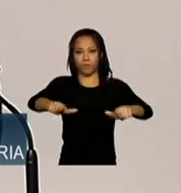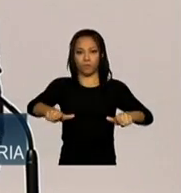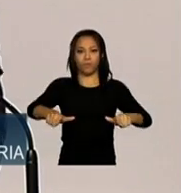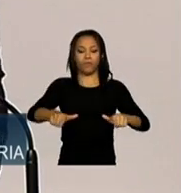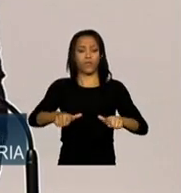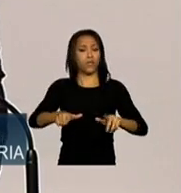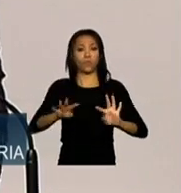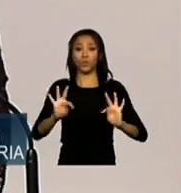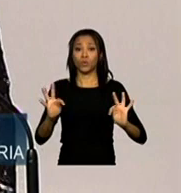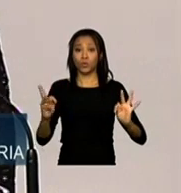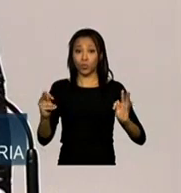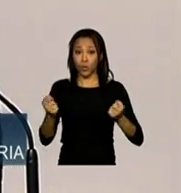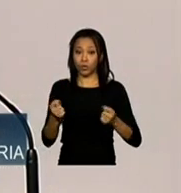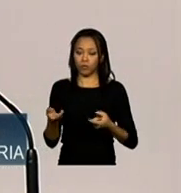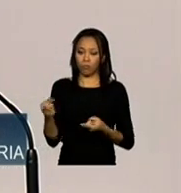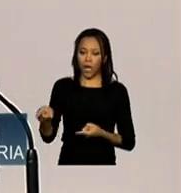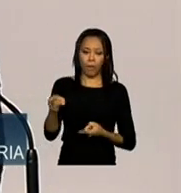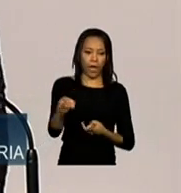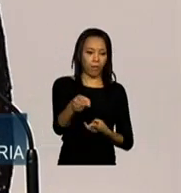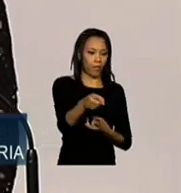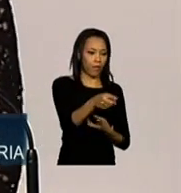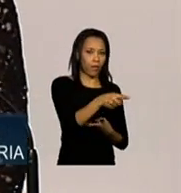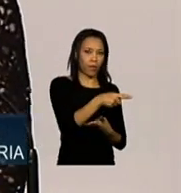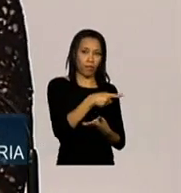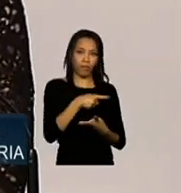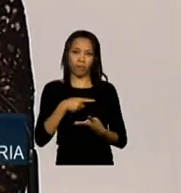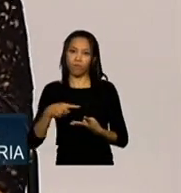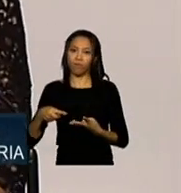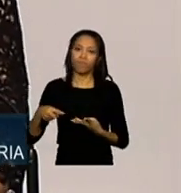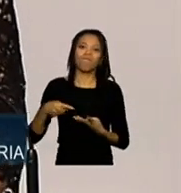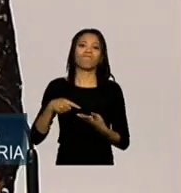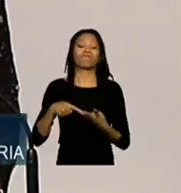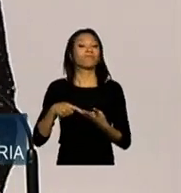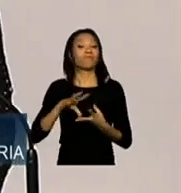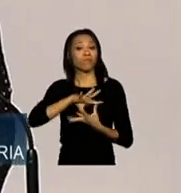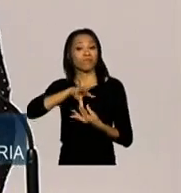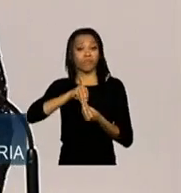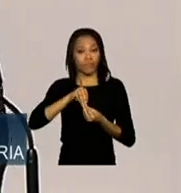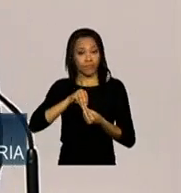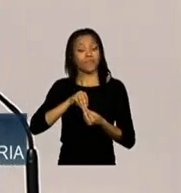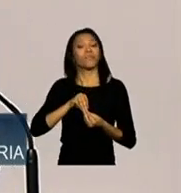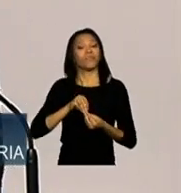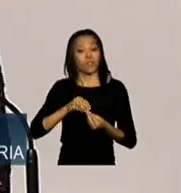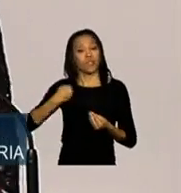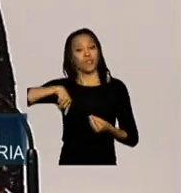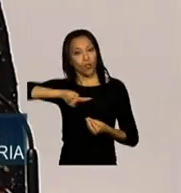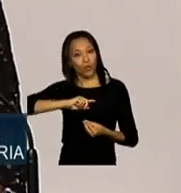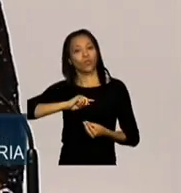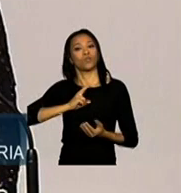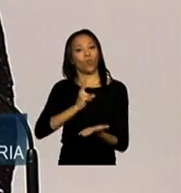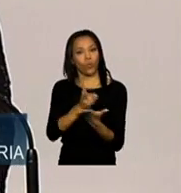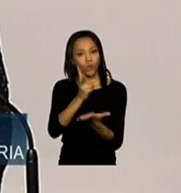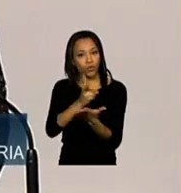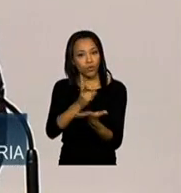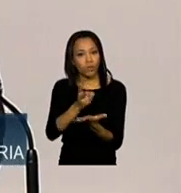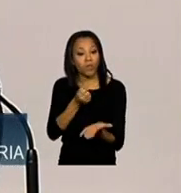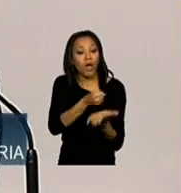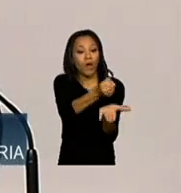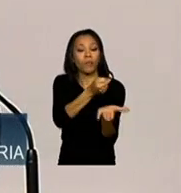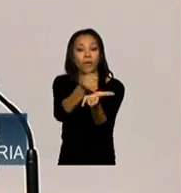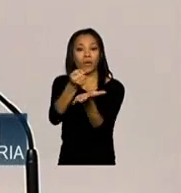Todos esses processos vão requerer que nós continuemos apoiando o investimento